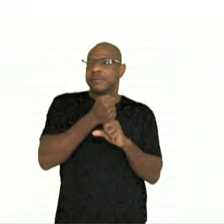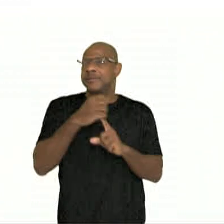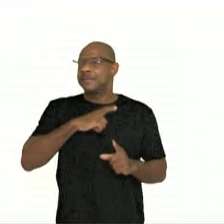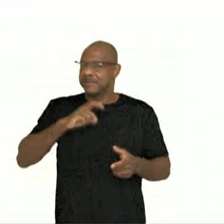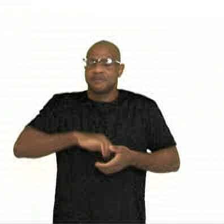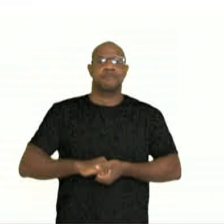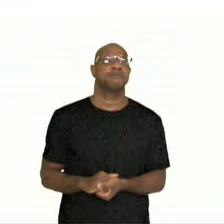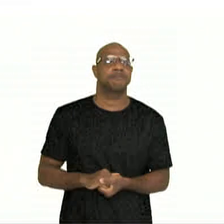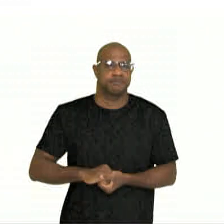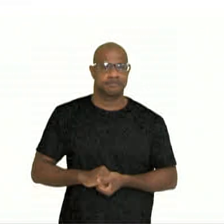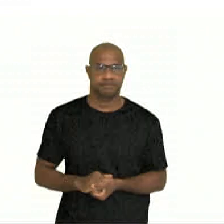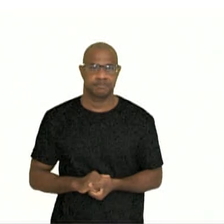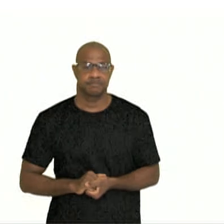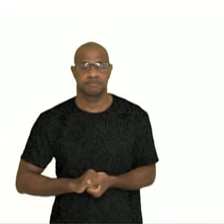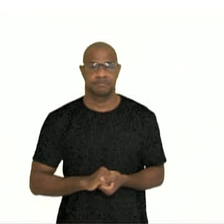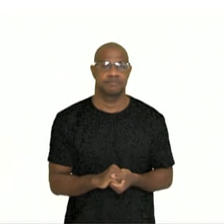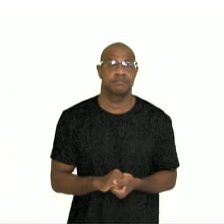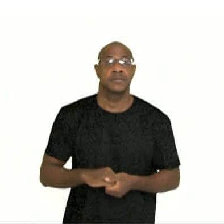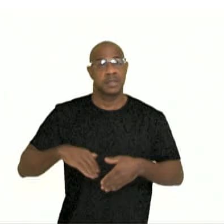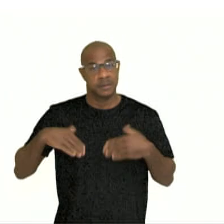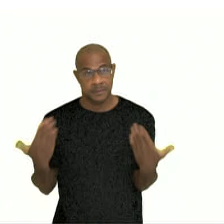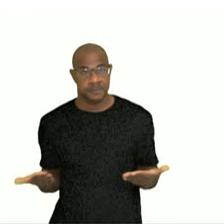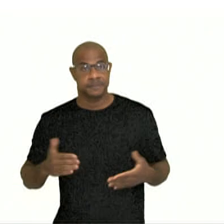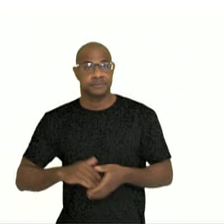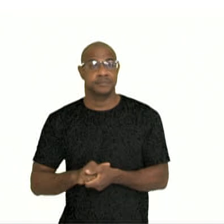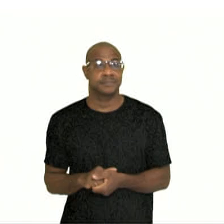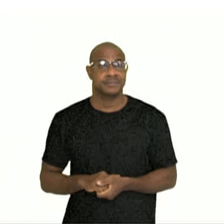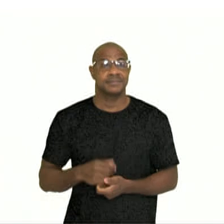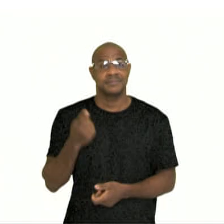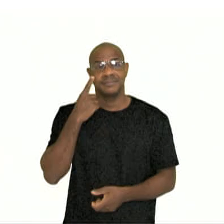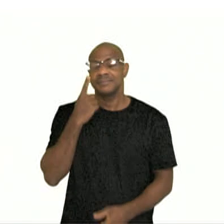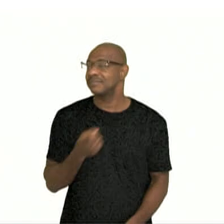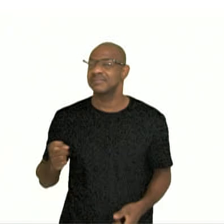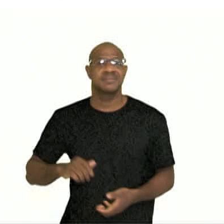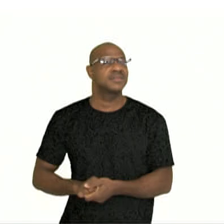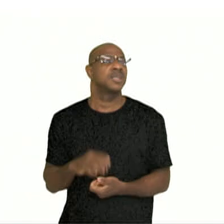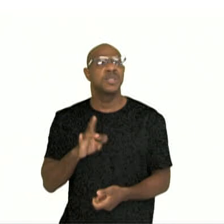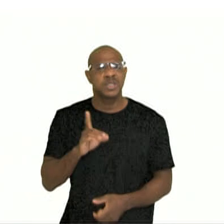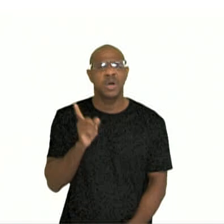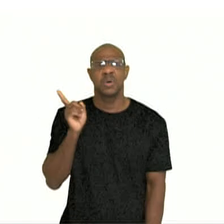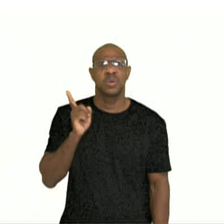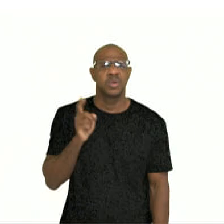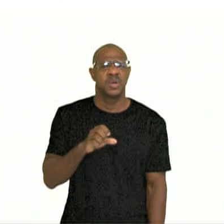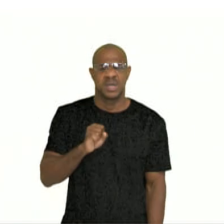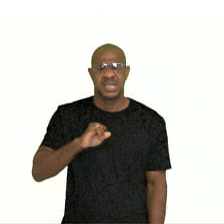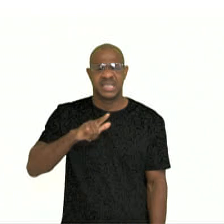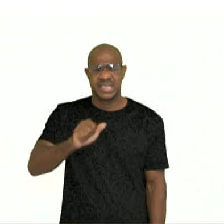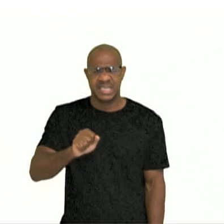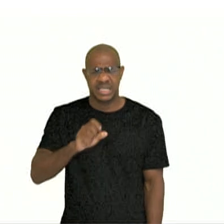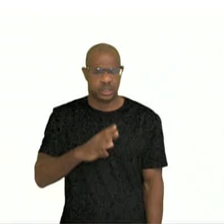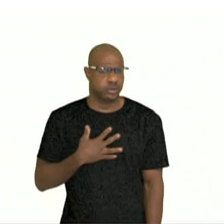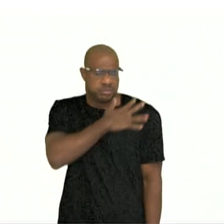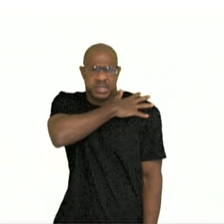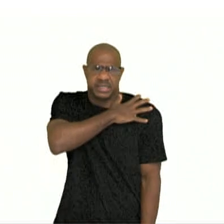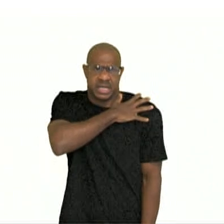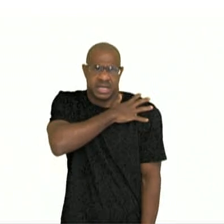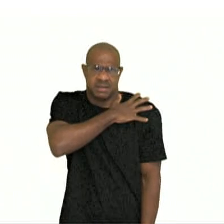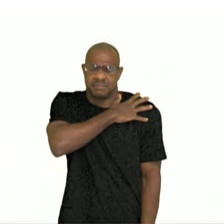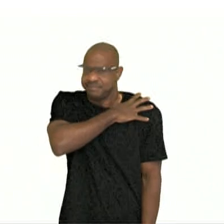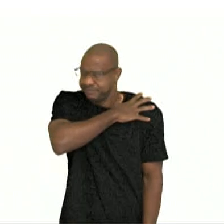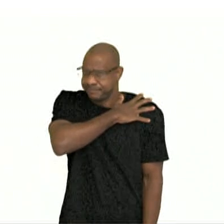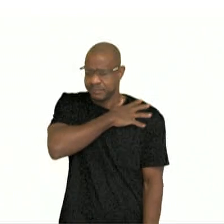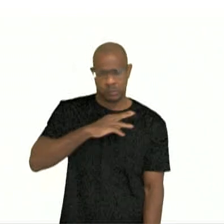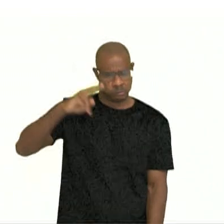ditador perpétuo. Porém, a gente não vai ter só o Sila de militar, né, de comandante do exército, que vai começar a disputar